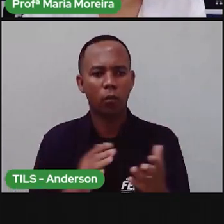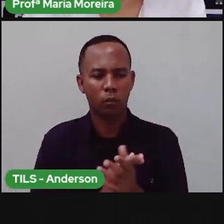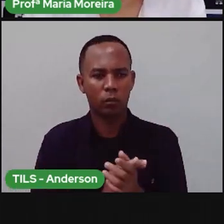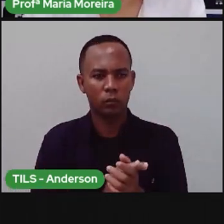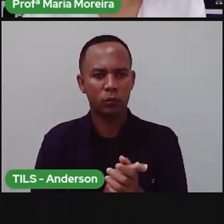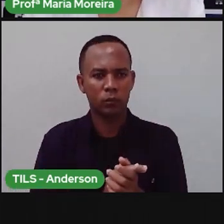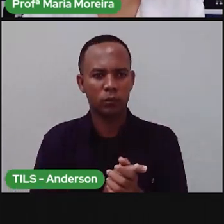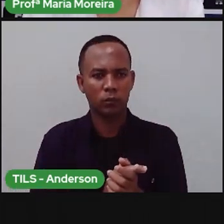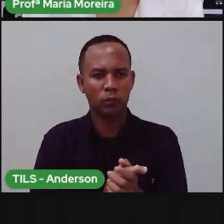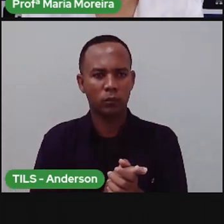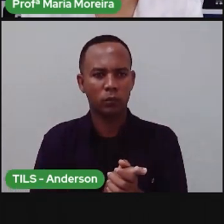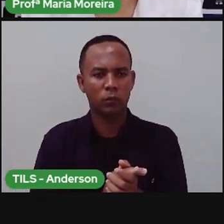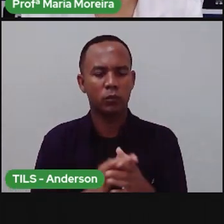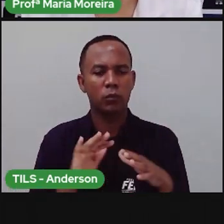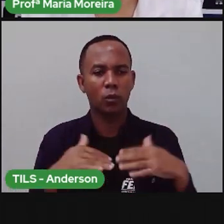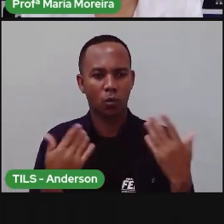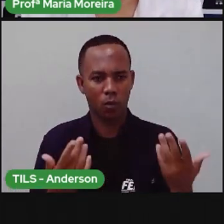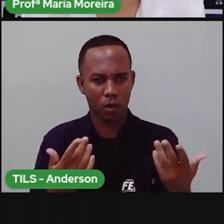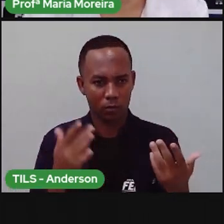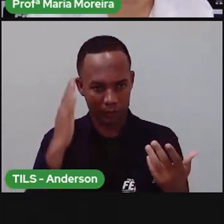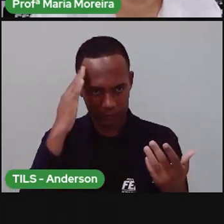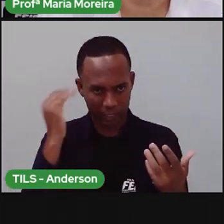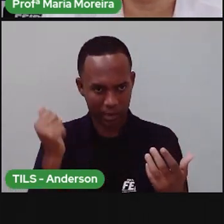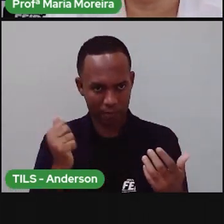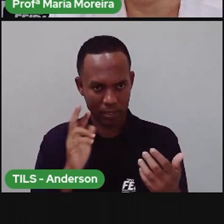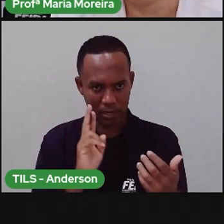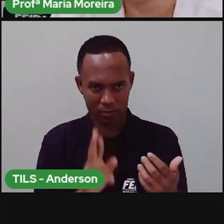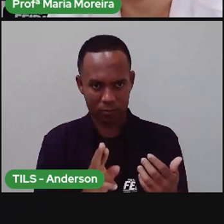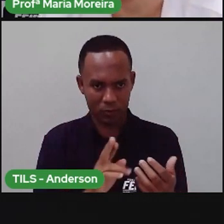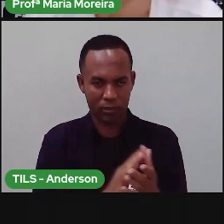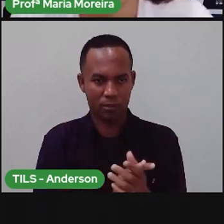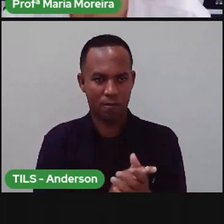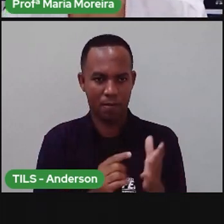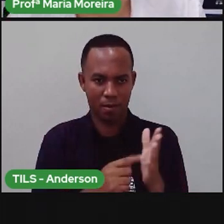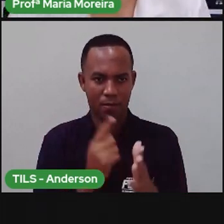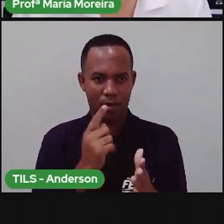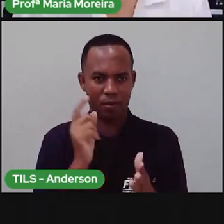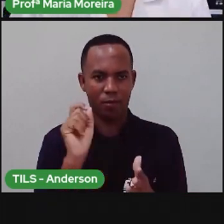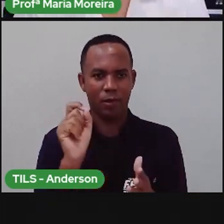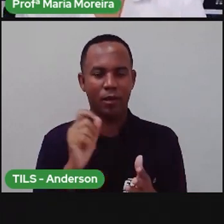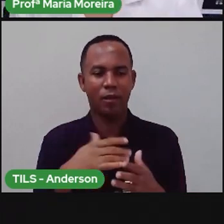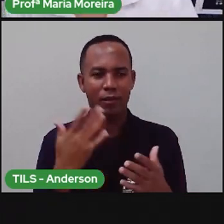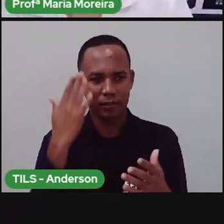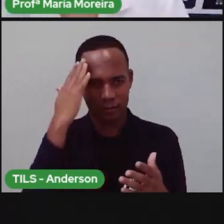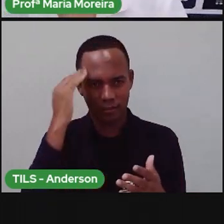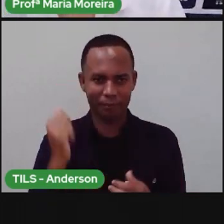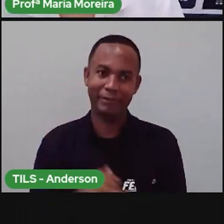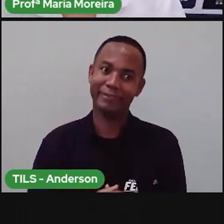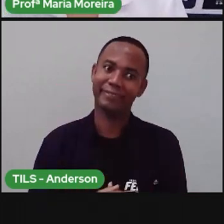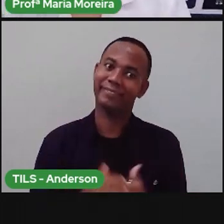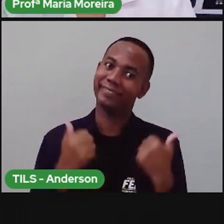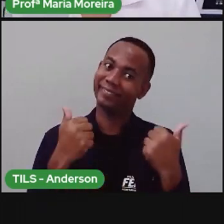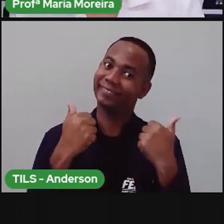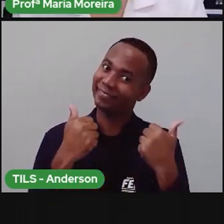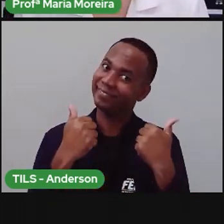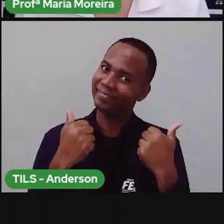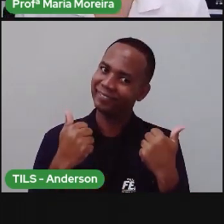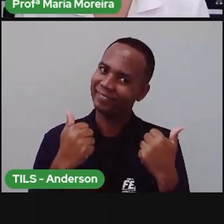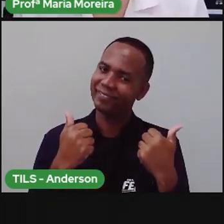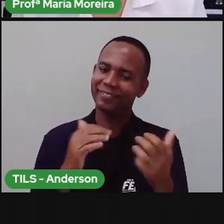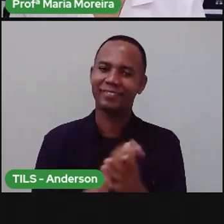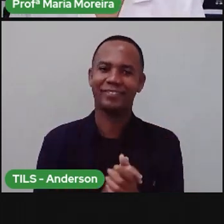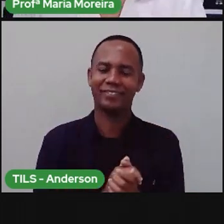o Pacífico ou o Atlântico? E aí, agora, quem vai responder primeiro? Quem vai responder? Você sabe, Anderson?